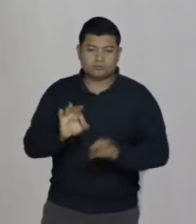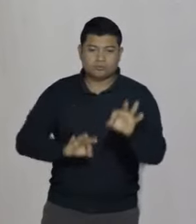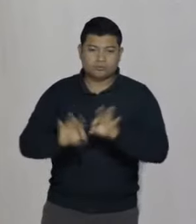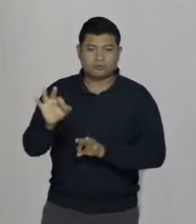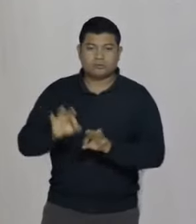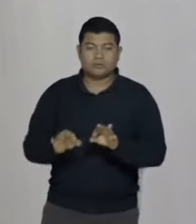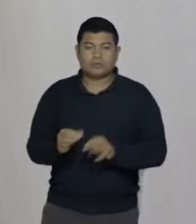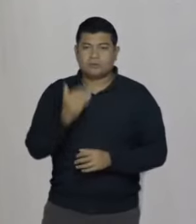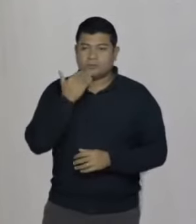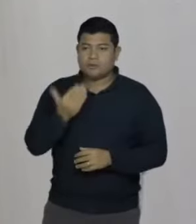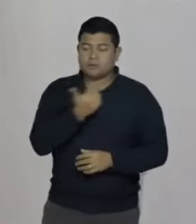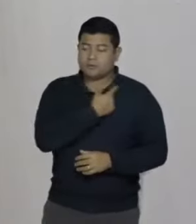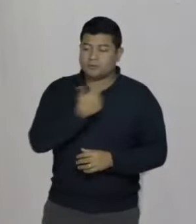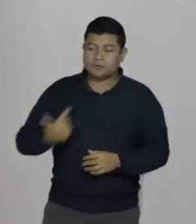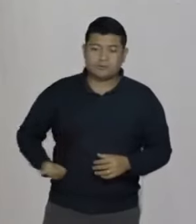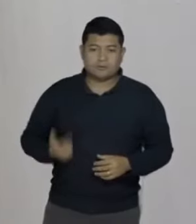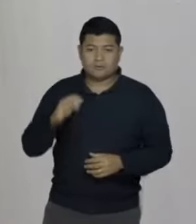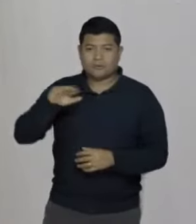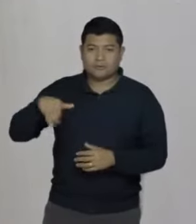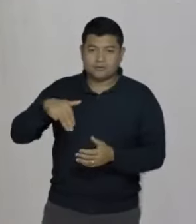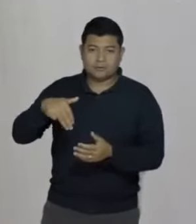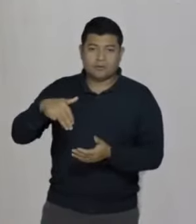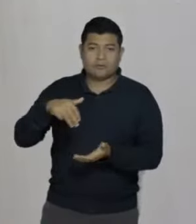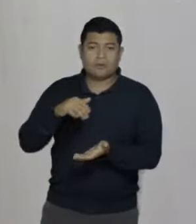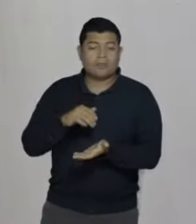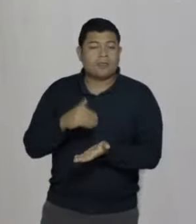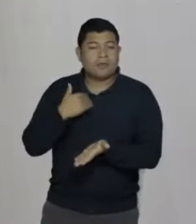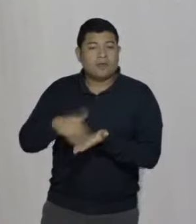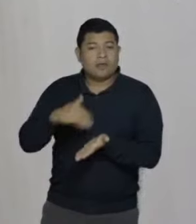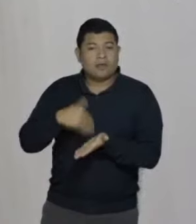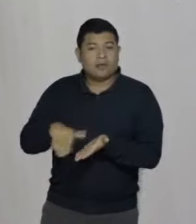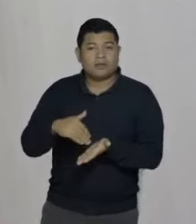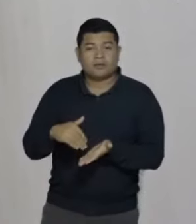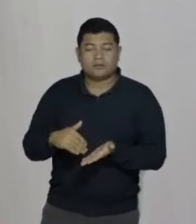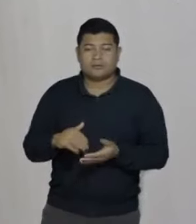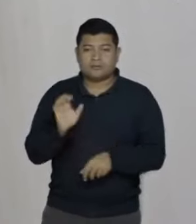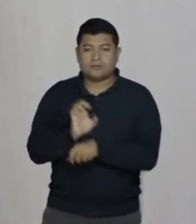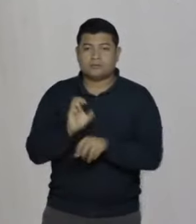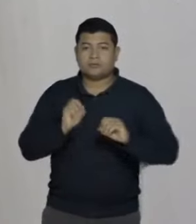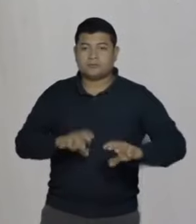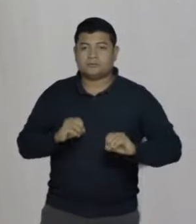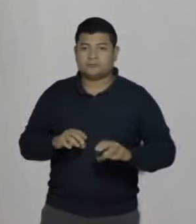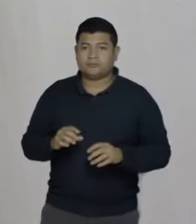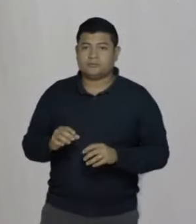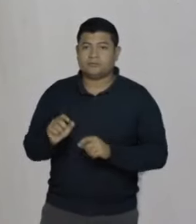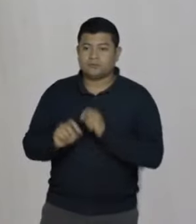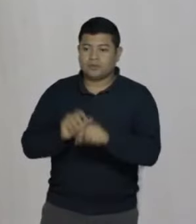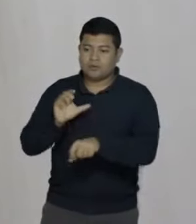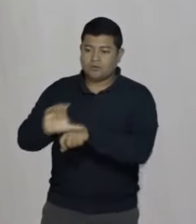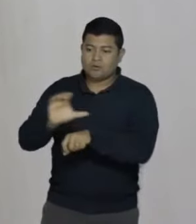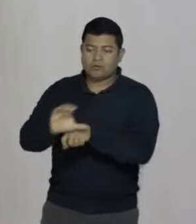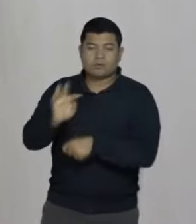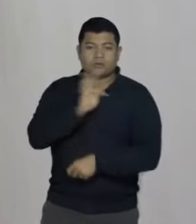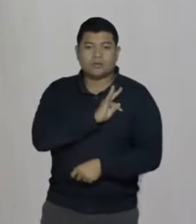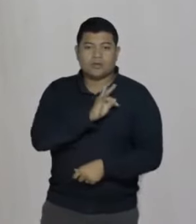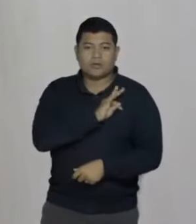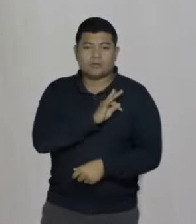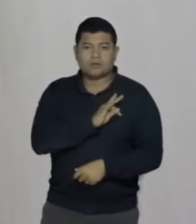apelo ao governo do estado a Secretaria Estadual de Educação no que diz respeito ao curso técnico em Agropecuária que nós temos